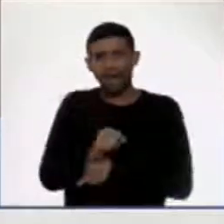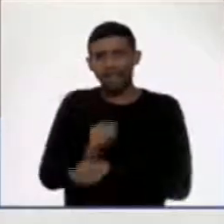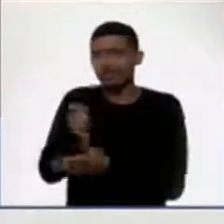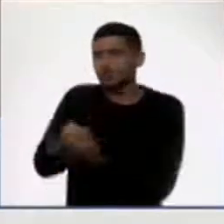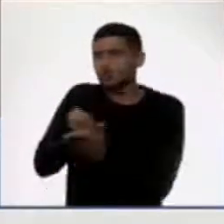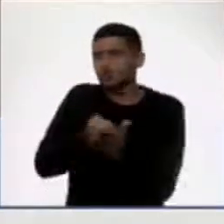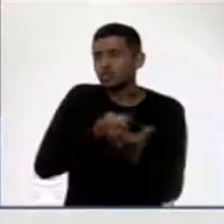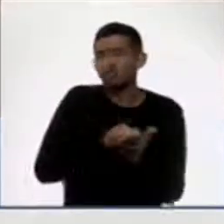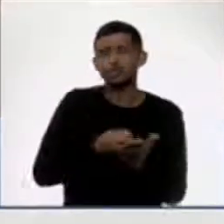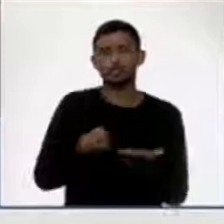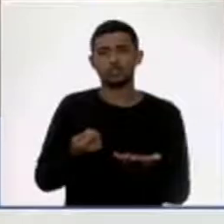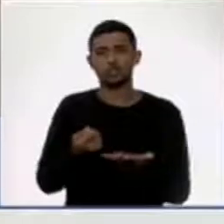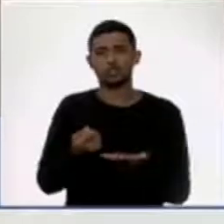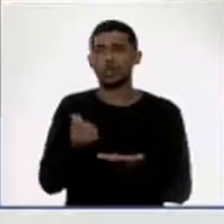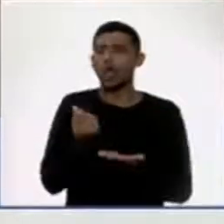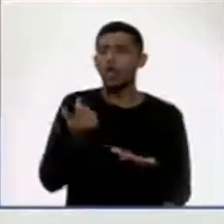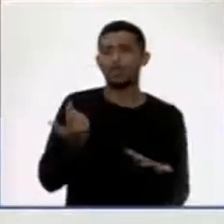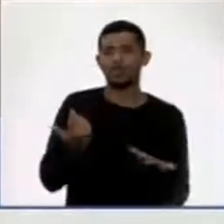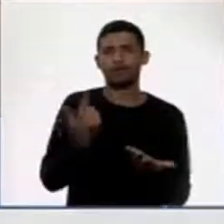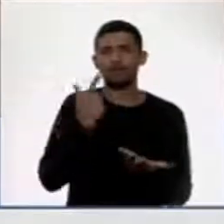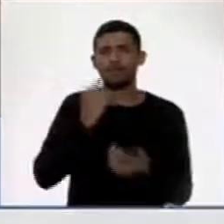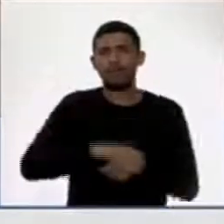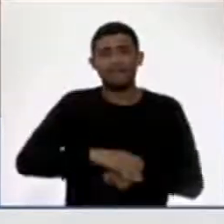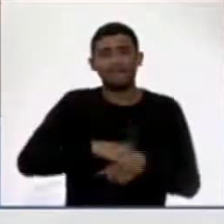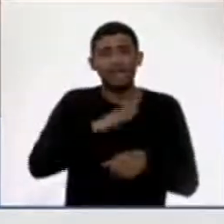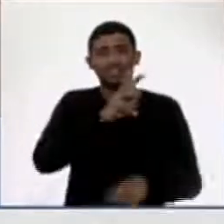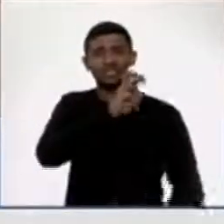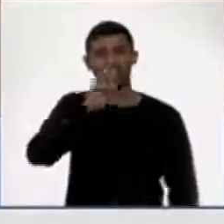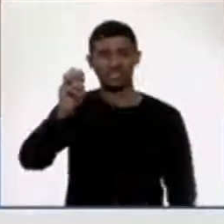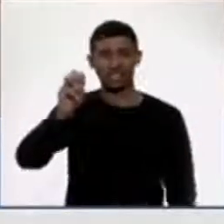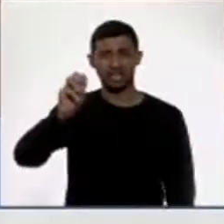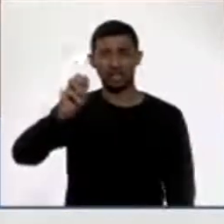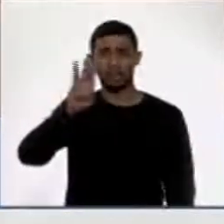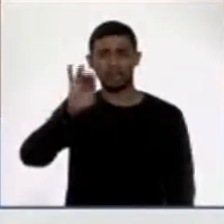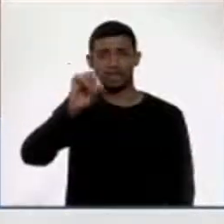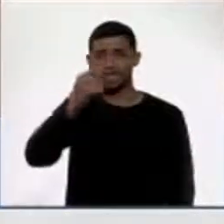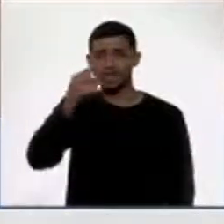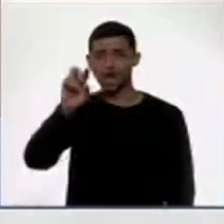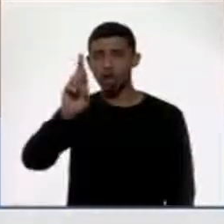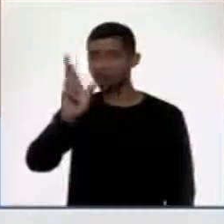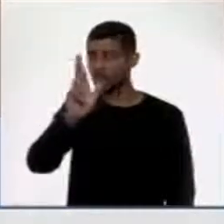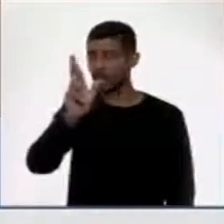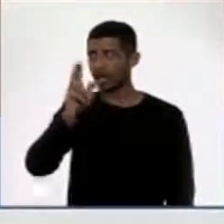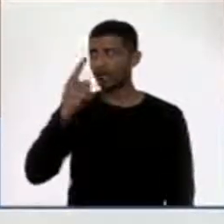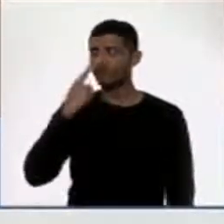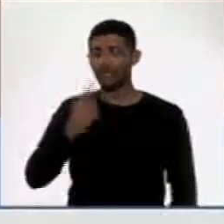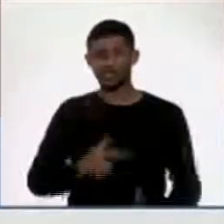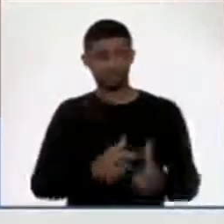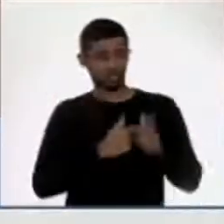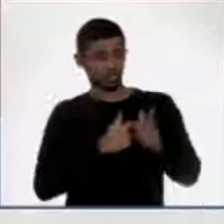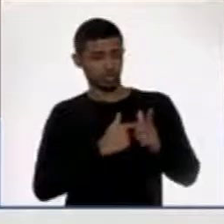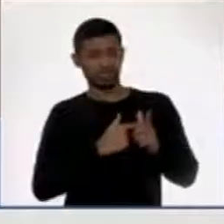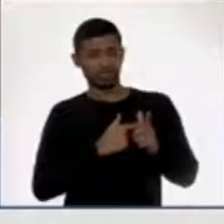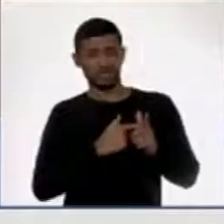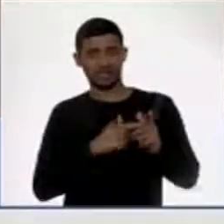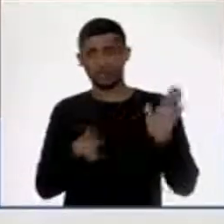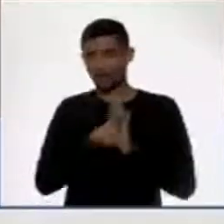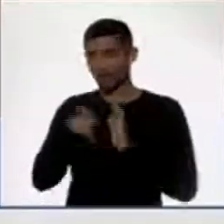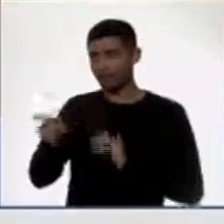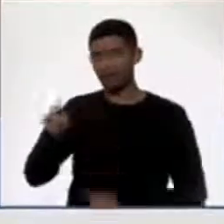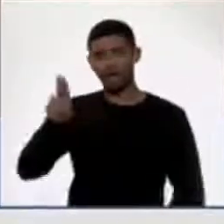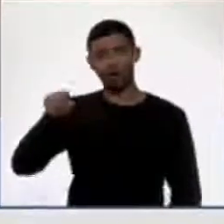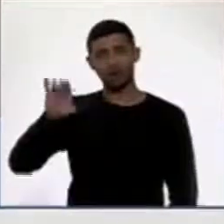por exemplo, mais de 500 bilhões de reais em dívidas com a União.